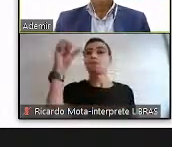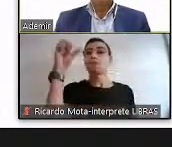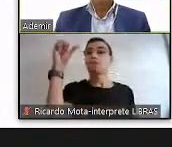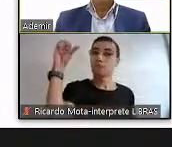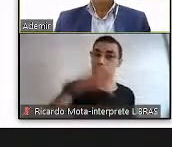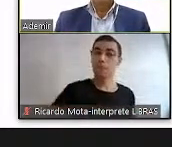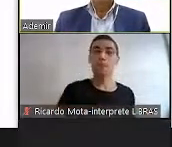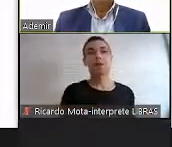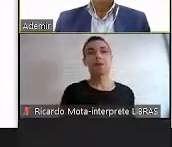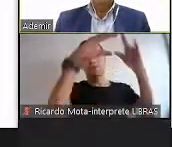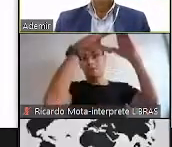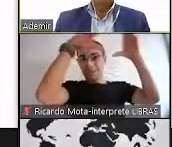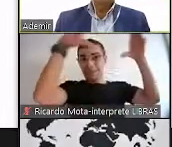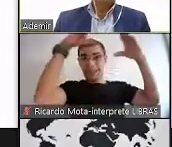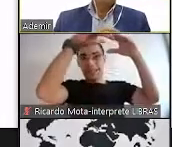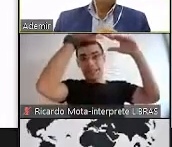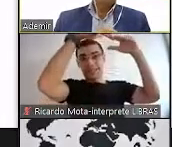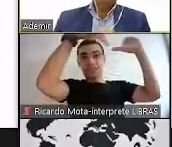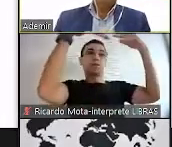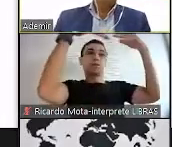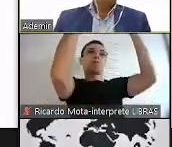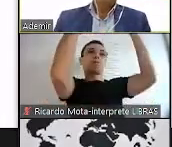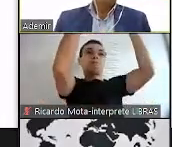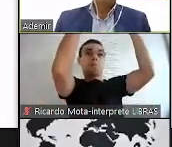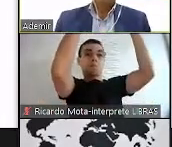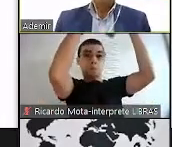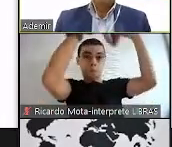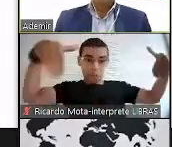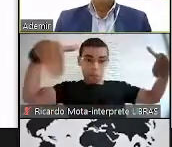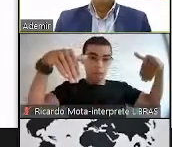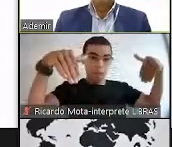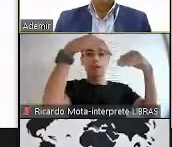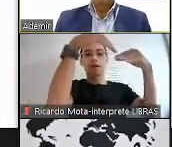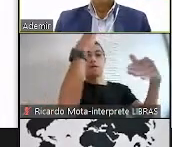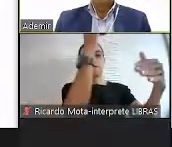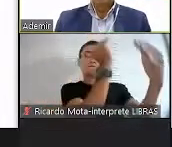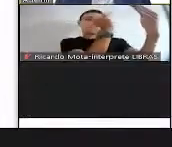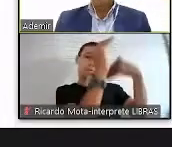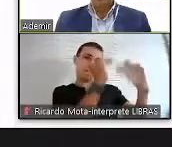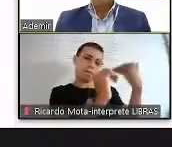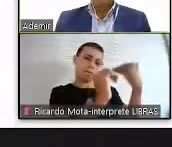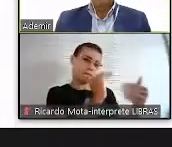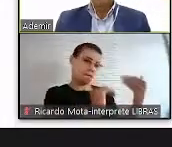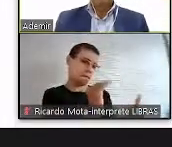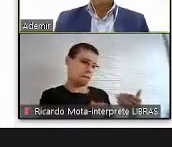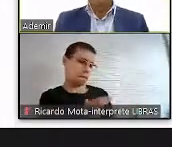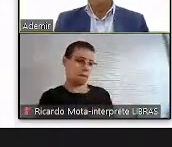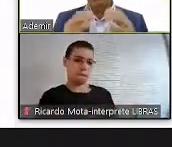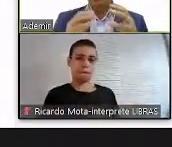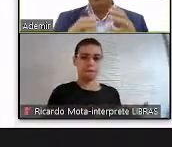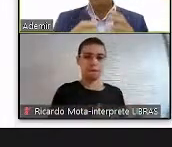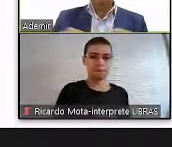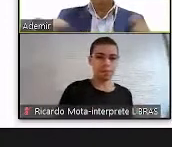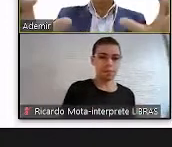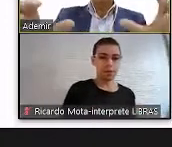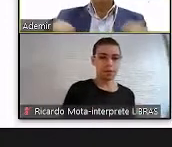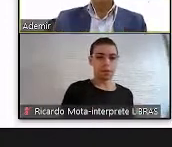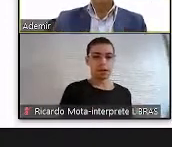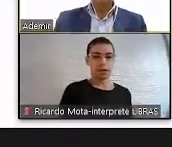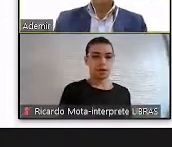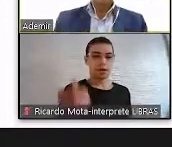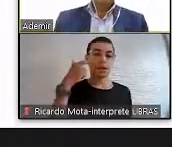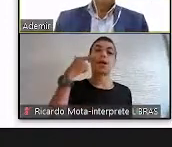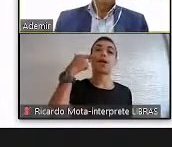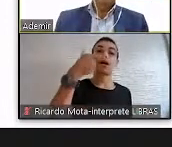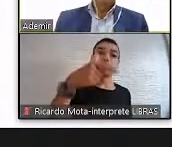laje. Isso veio abaixo, então, fazendo o efeito dominó, descendo todas as lajes, né, fazendo aí um